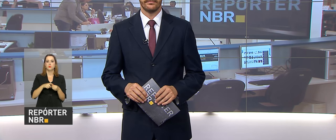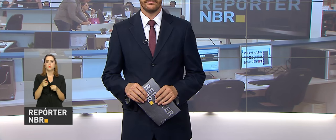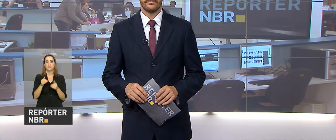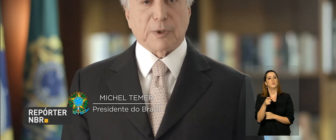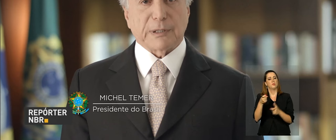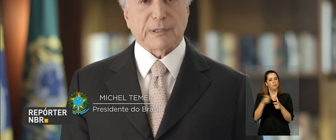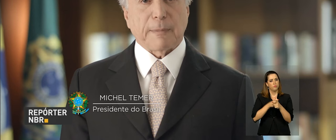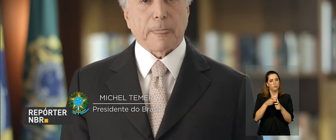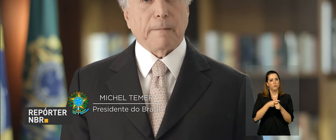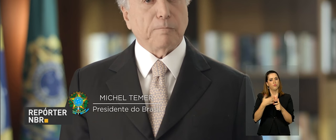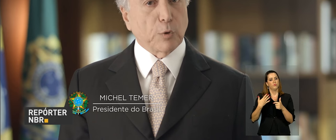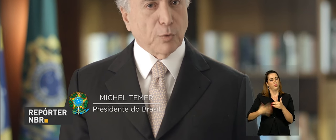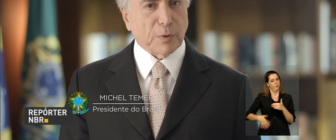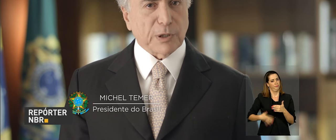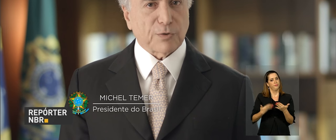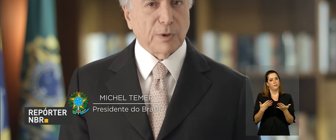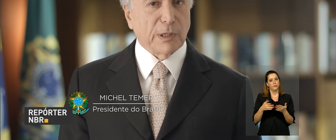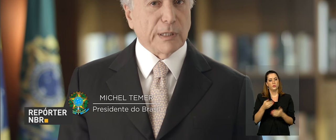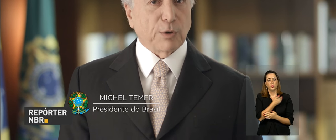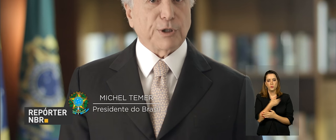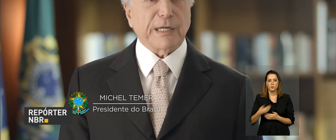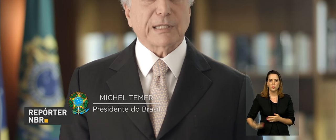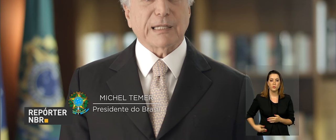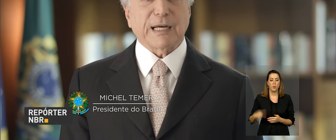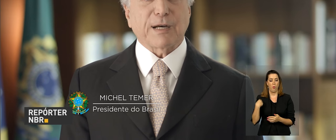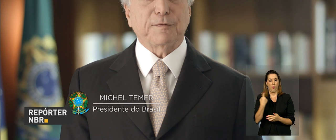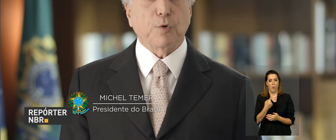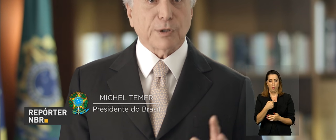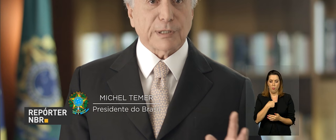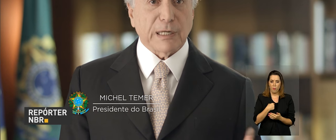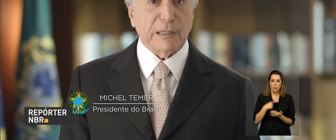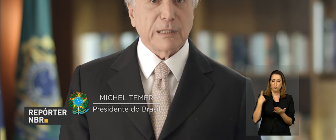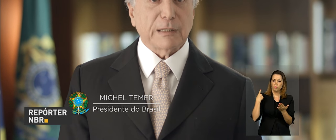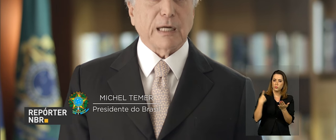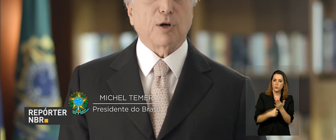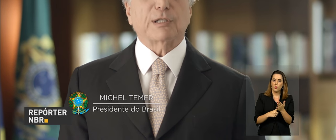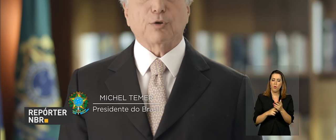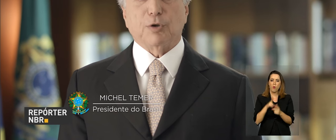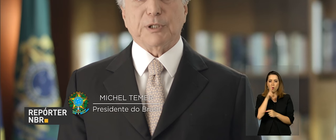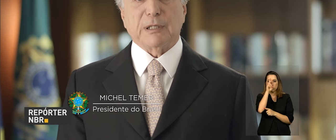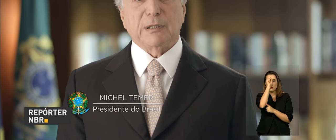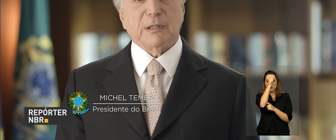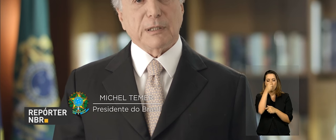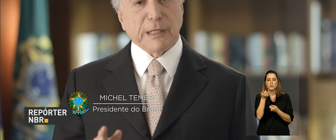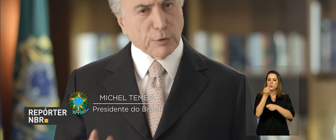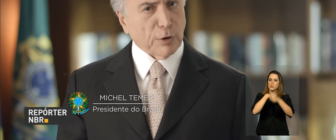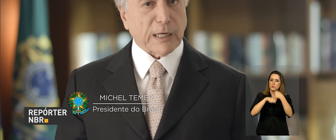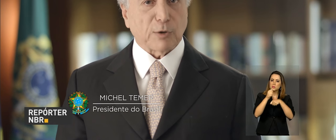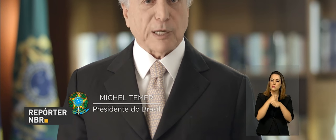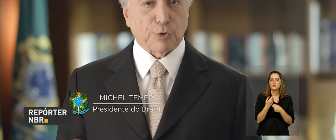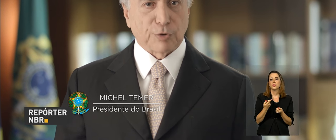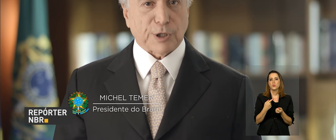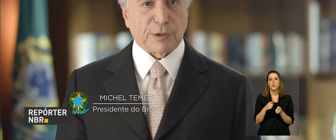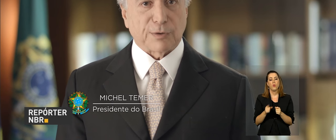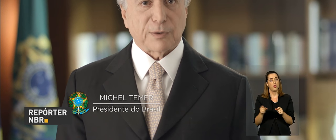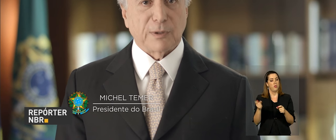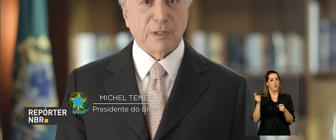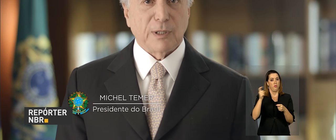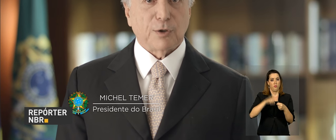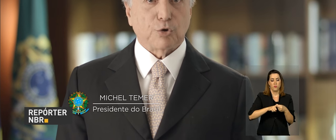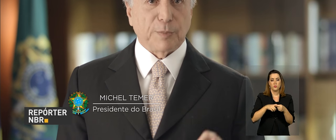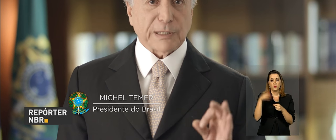econômico. Meu compromisso é o de resgatar a força da nossa economia e recolocar o Brasil nos